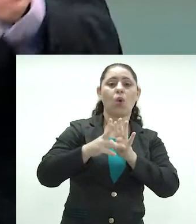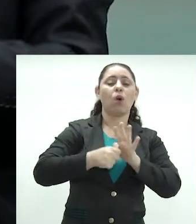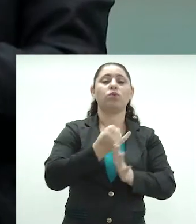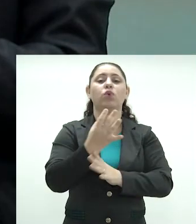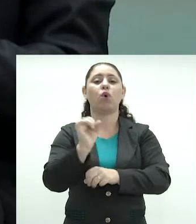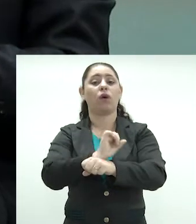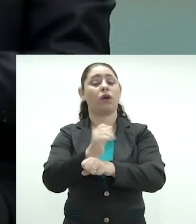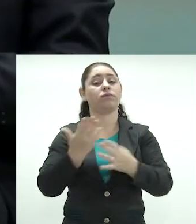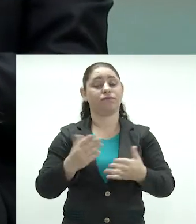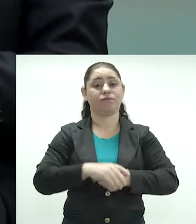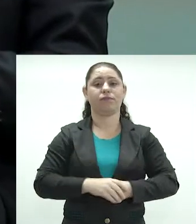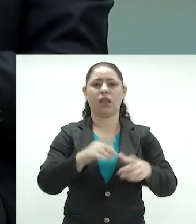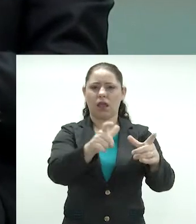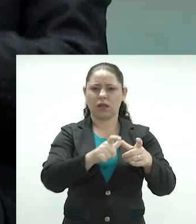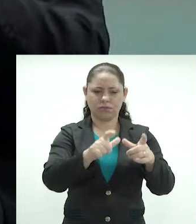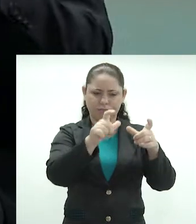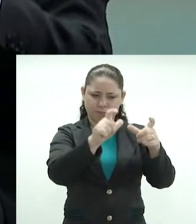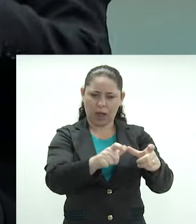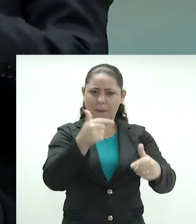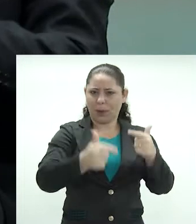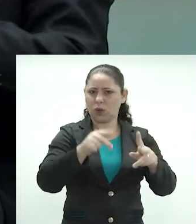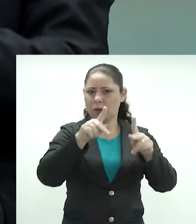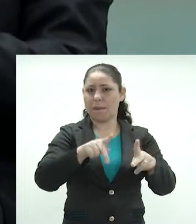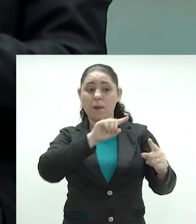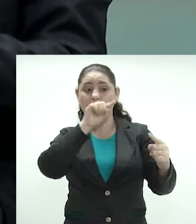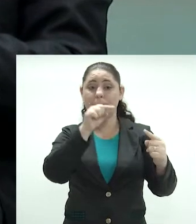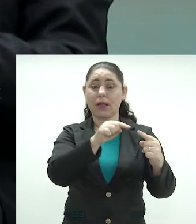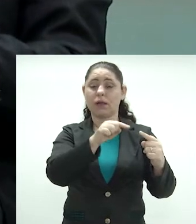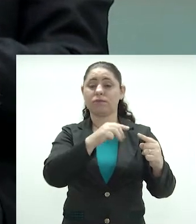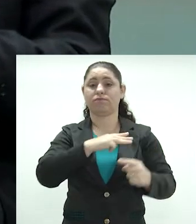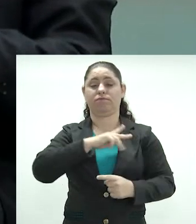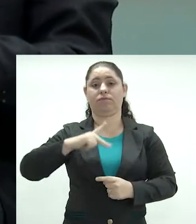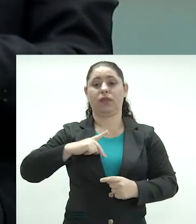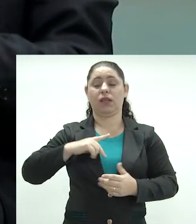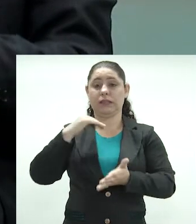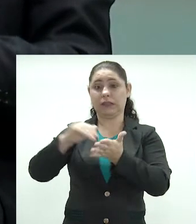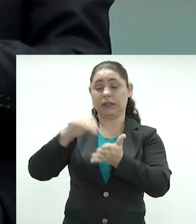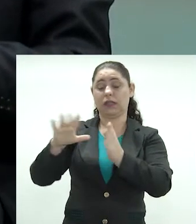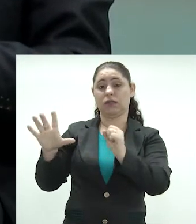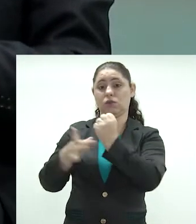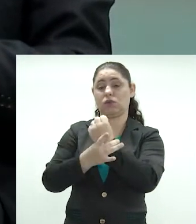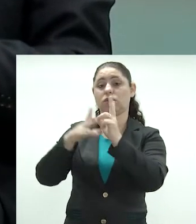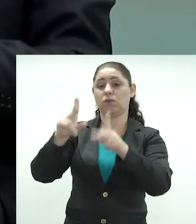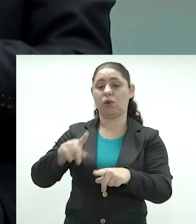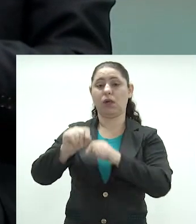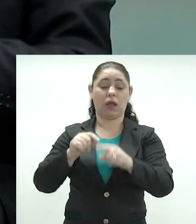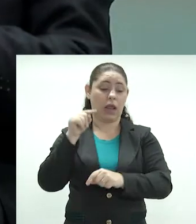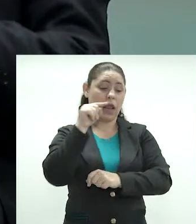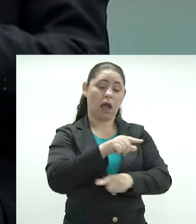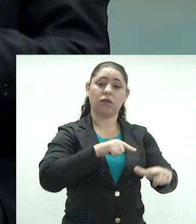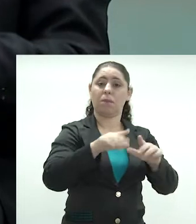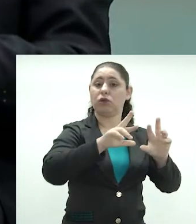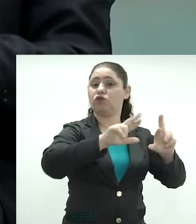violência, roubo, quantitativo de roubos de veículos. Essa região vai ser indutor de políticas públicas, onde o Ministério Público buscará a Secretaria de Segurança